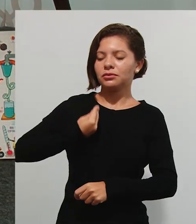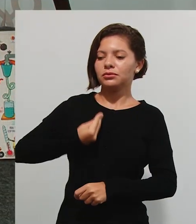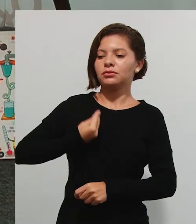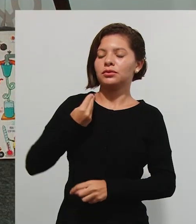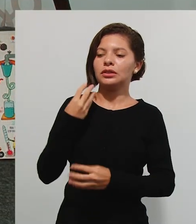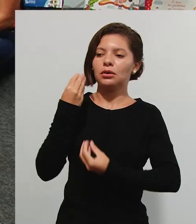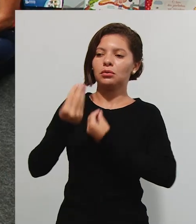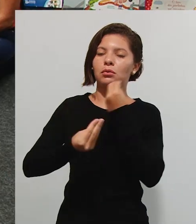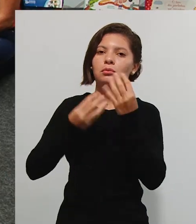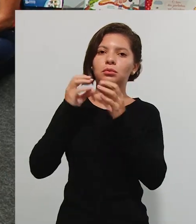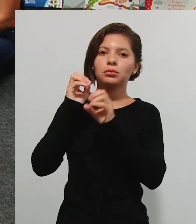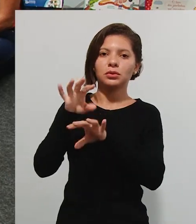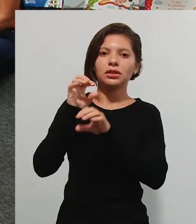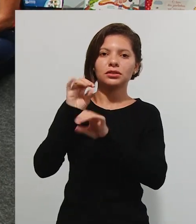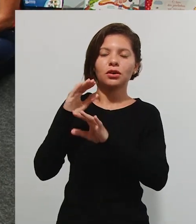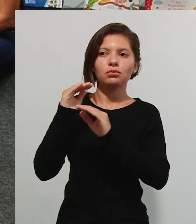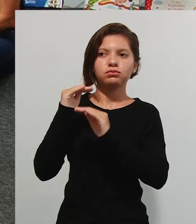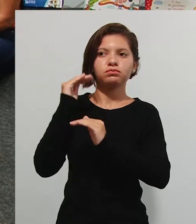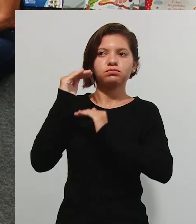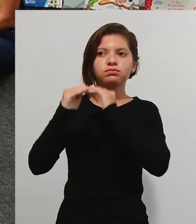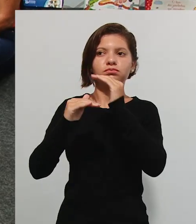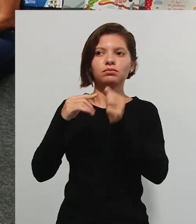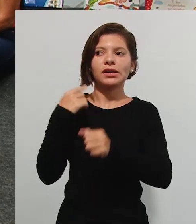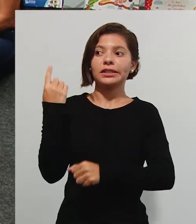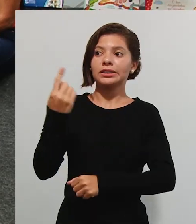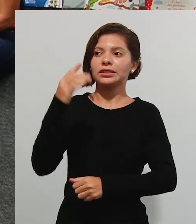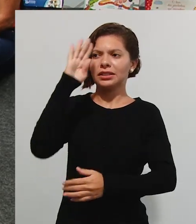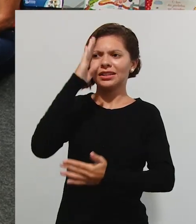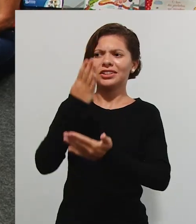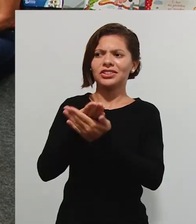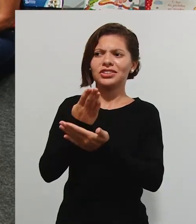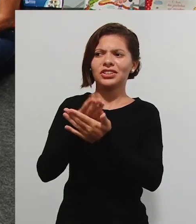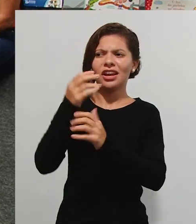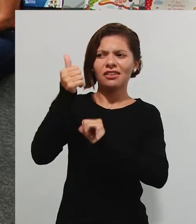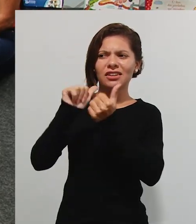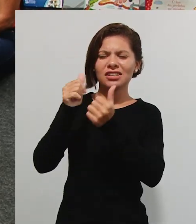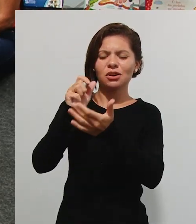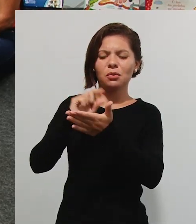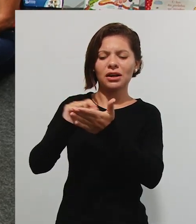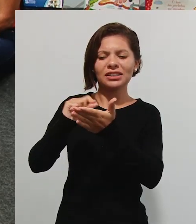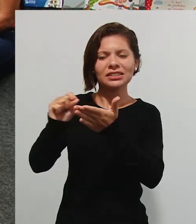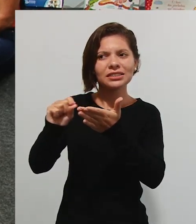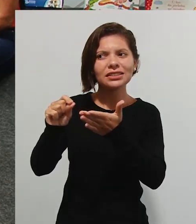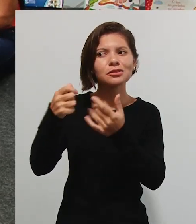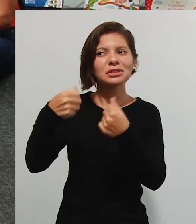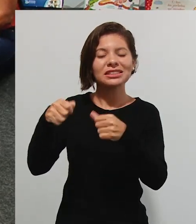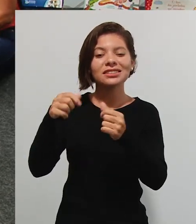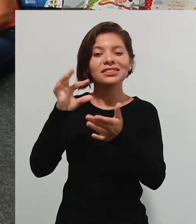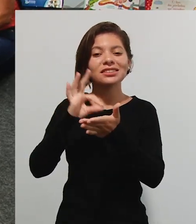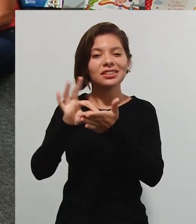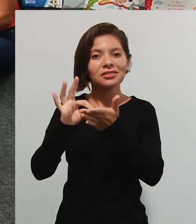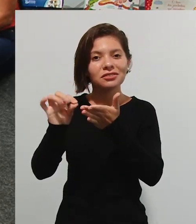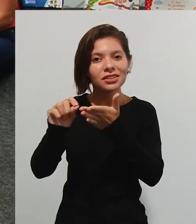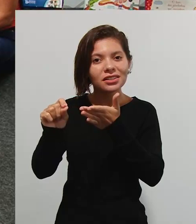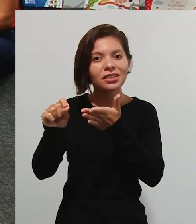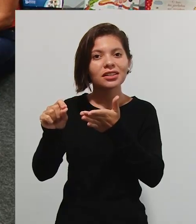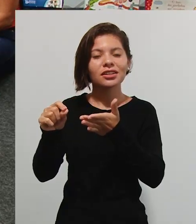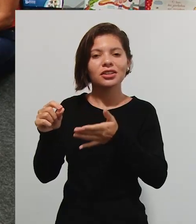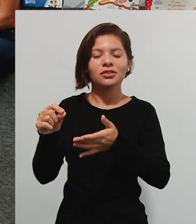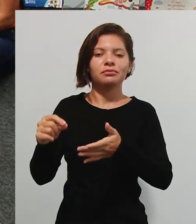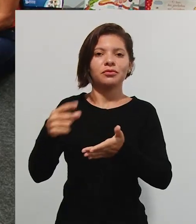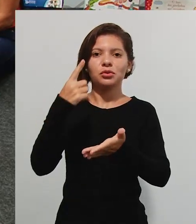forma que a educação se desenvolveu, a gente acredita que às vezes a avaliação tem que ser uma avaliação escrita, Não. tem que ser uma avaliação